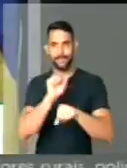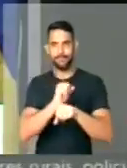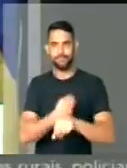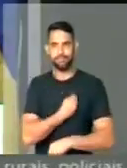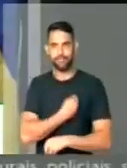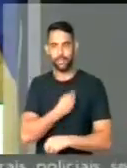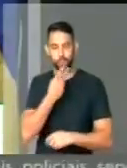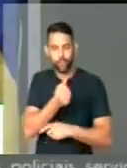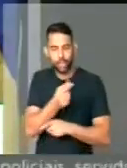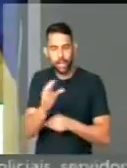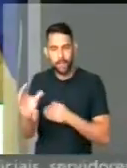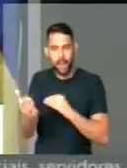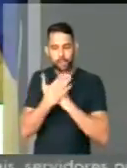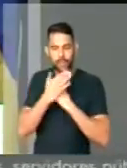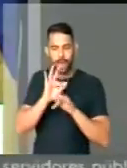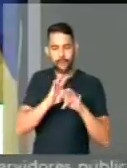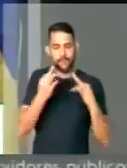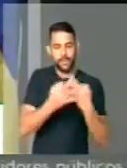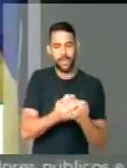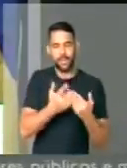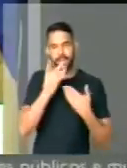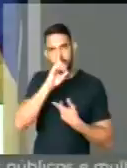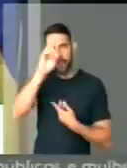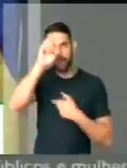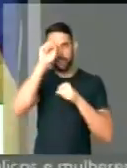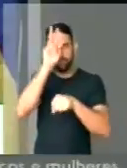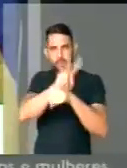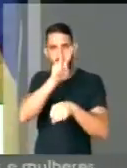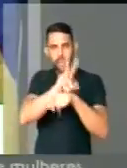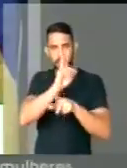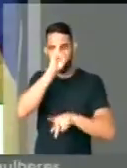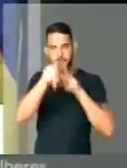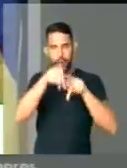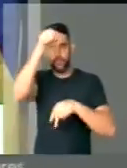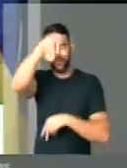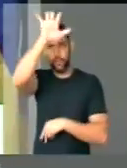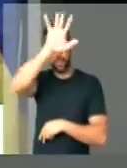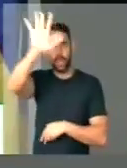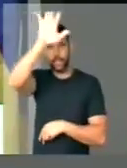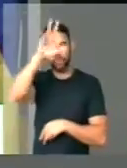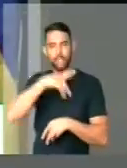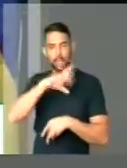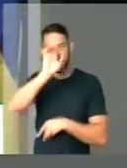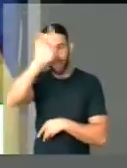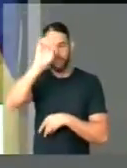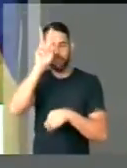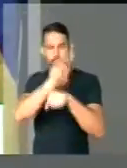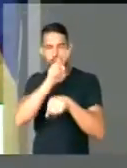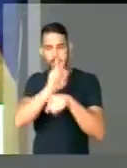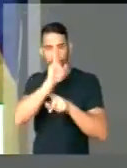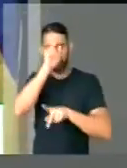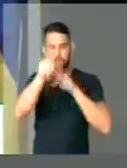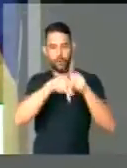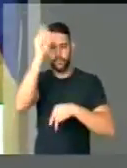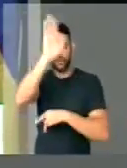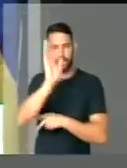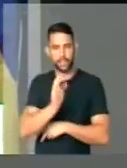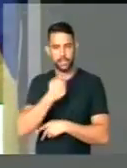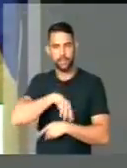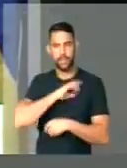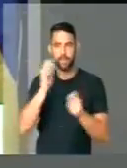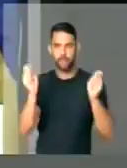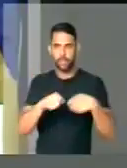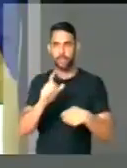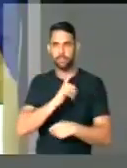perspectiva de um dinheirinho para sustentar a sua família. Que Deus proteja o povo nordestino, que Deus proteja o povo brasileiro e nós